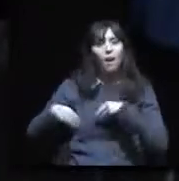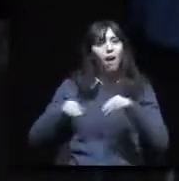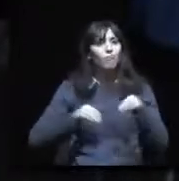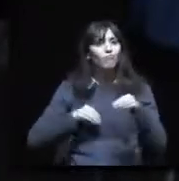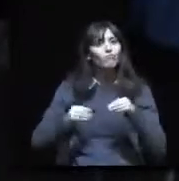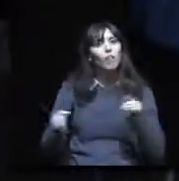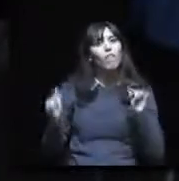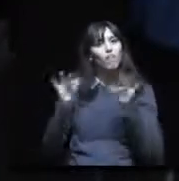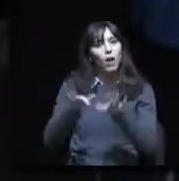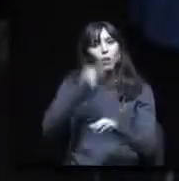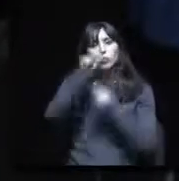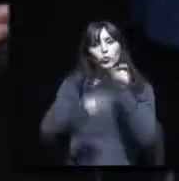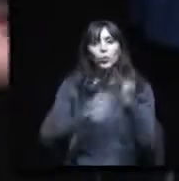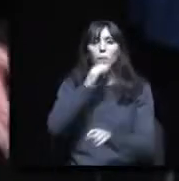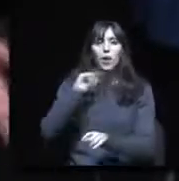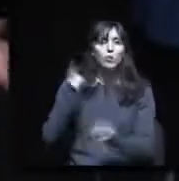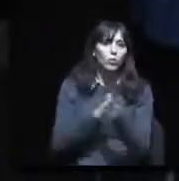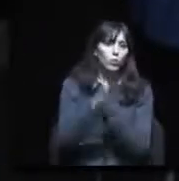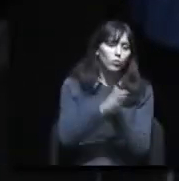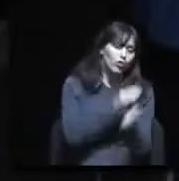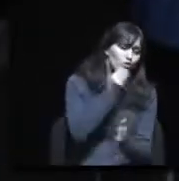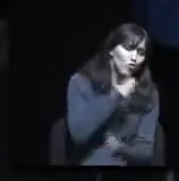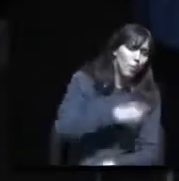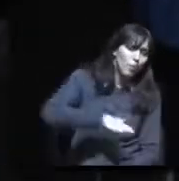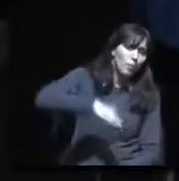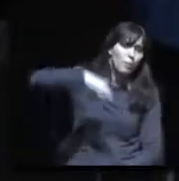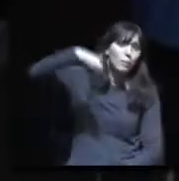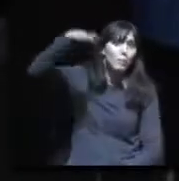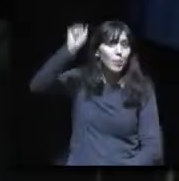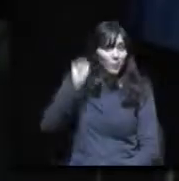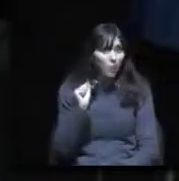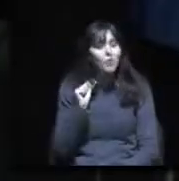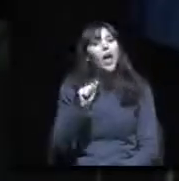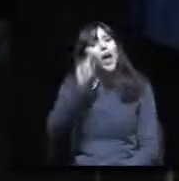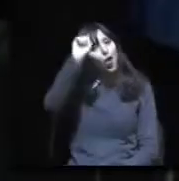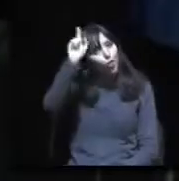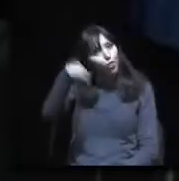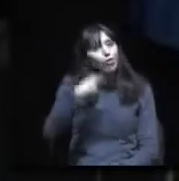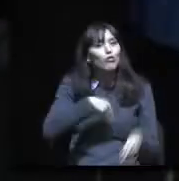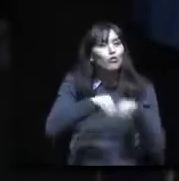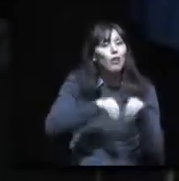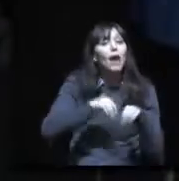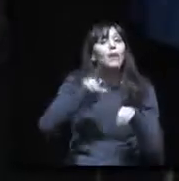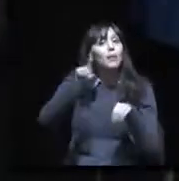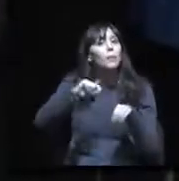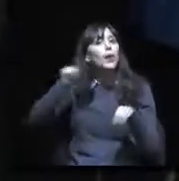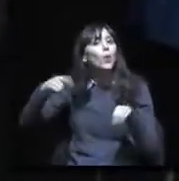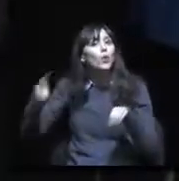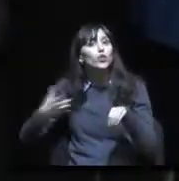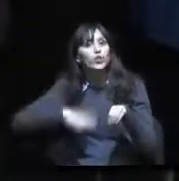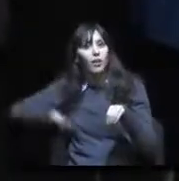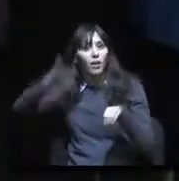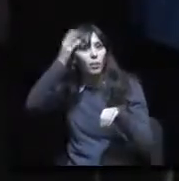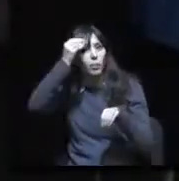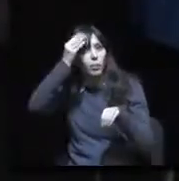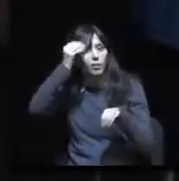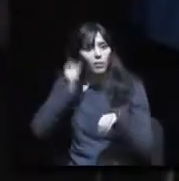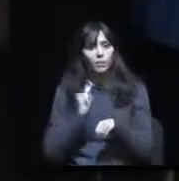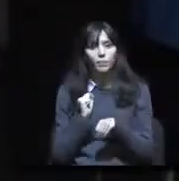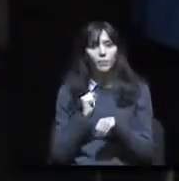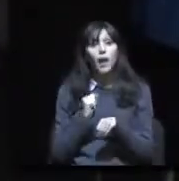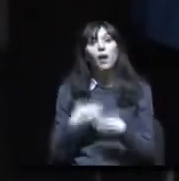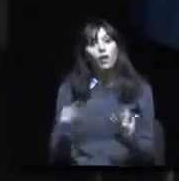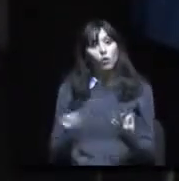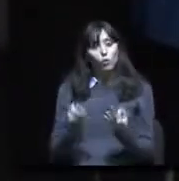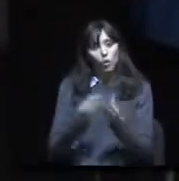equipamentos por todos os munícipes, os mais jovens e os mais velhos, os que já sabem jogar e os que pretendem aprender. Ou seja, no seguimento